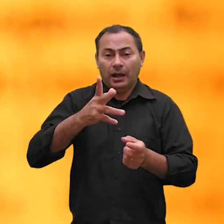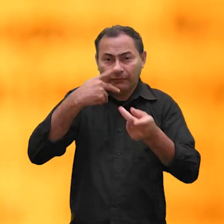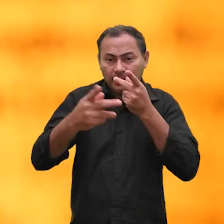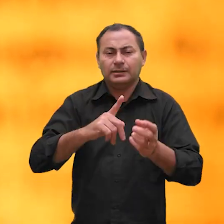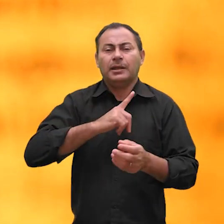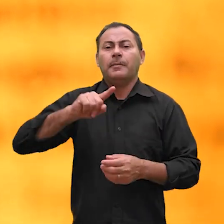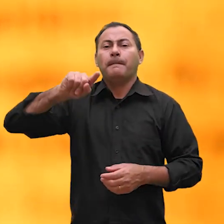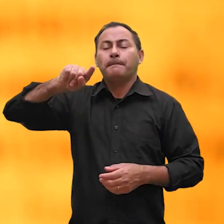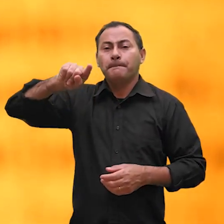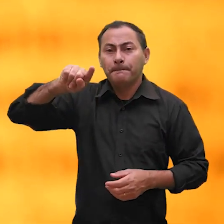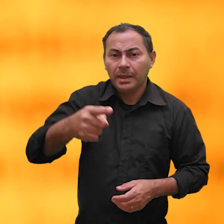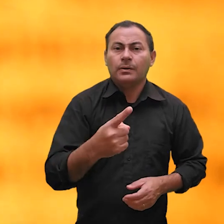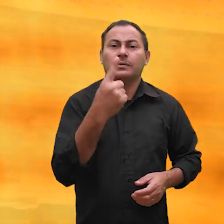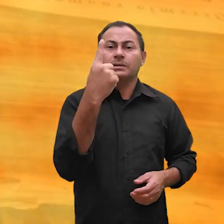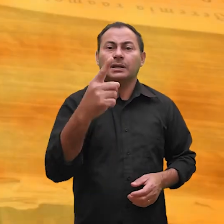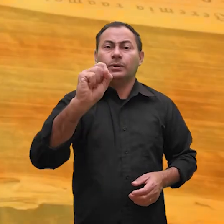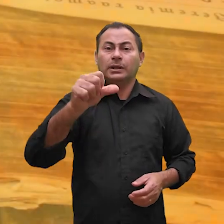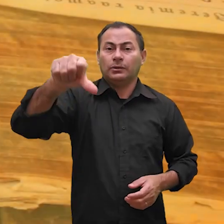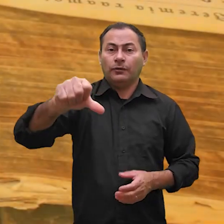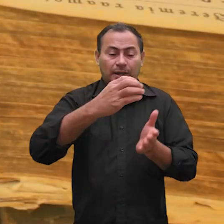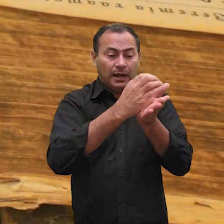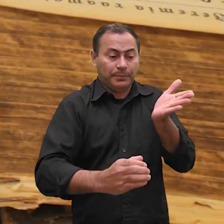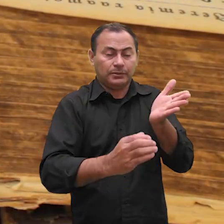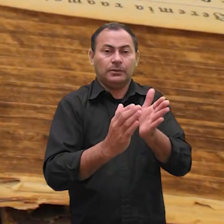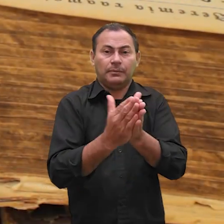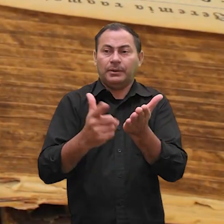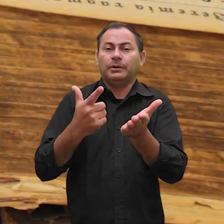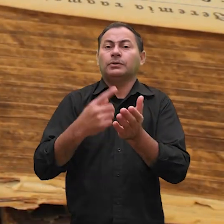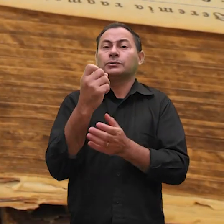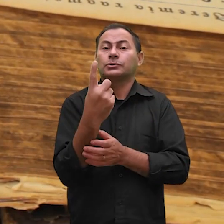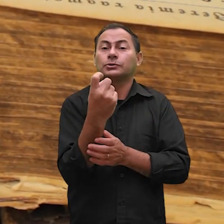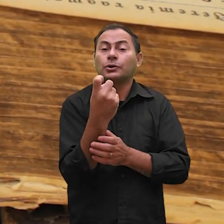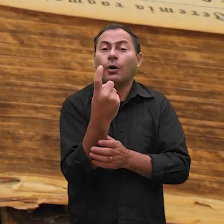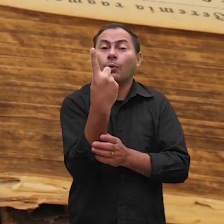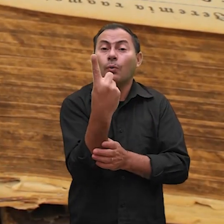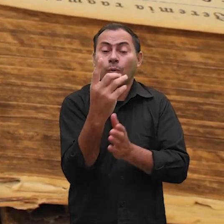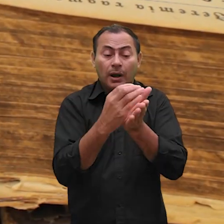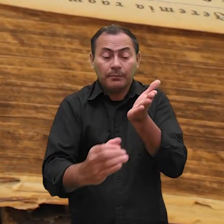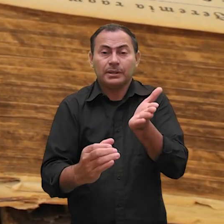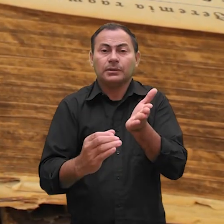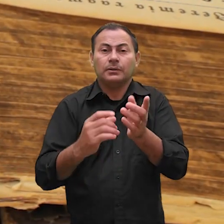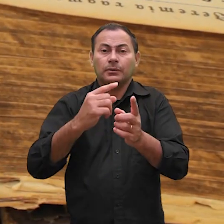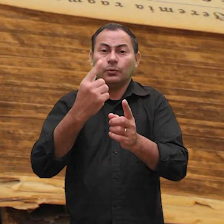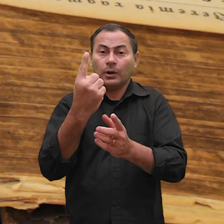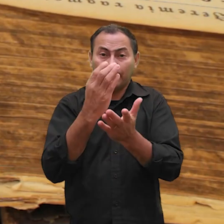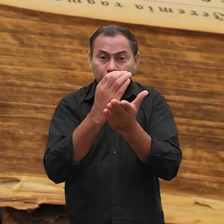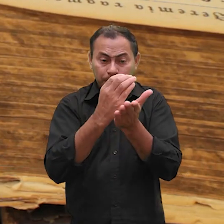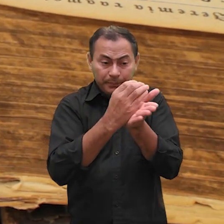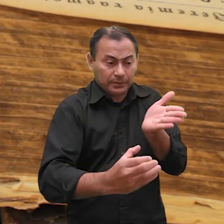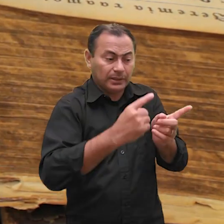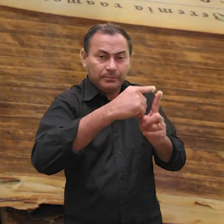Como já mencionamos, existem 1189 capítulos na Bíblia e somente 1,5 capítulo tratam da